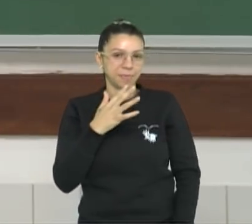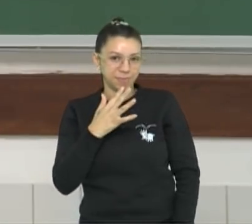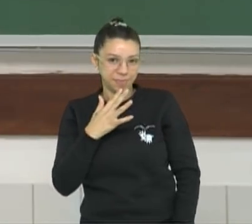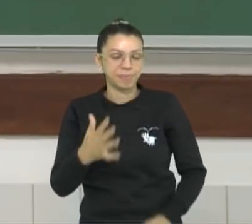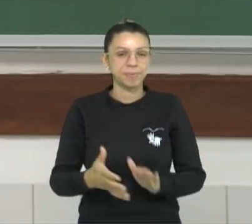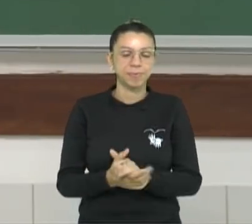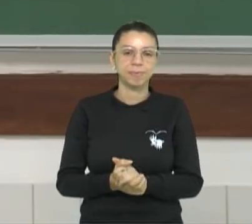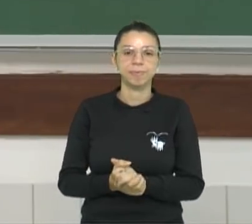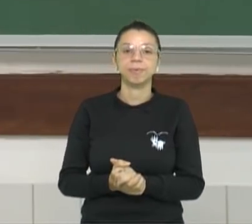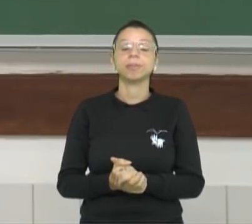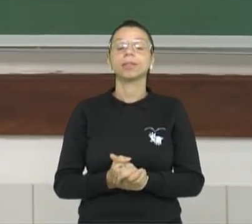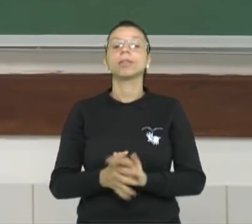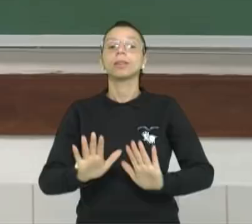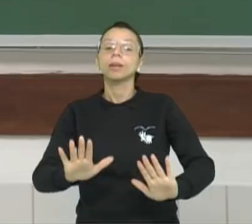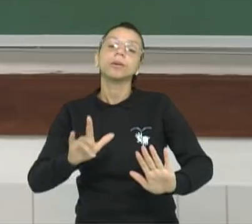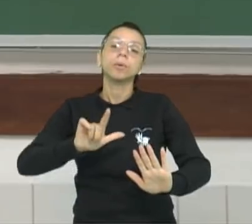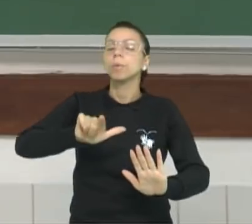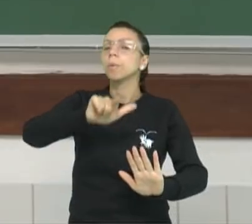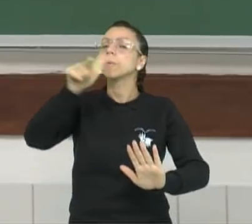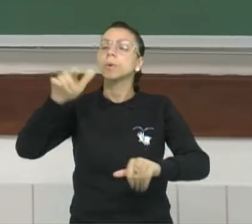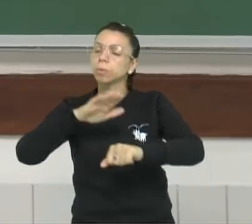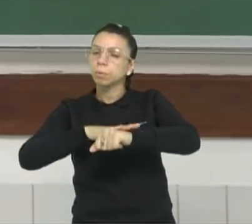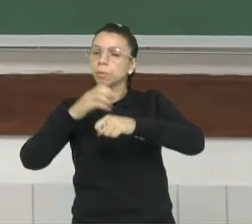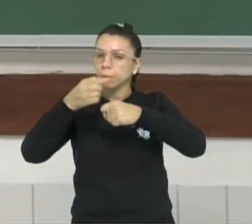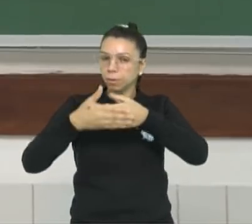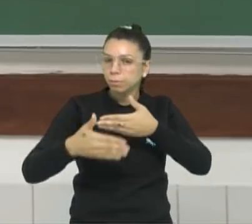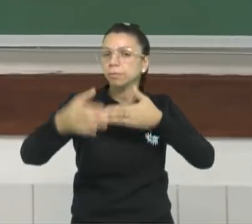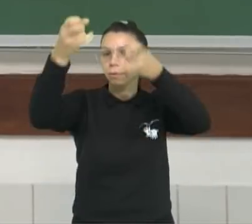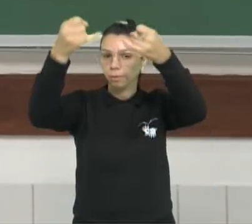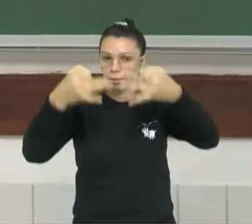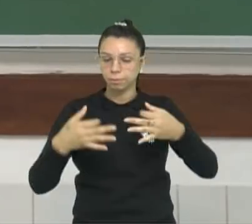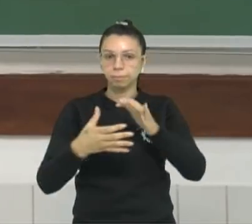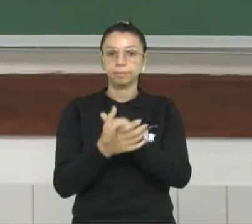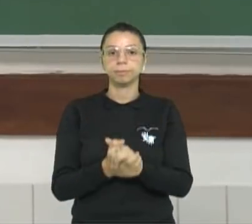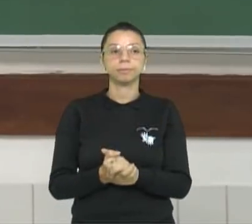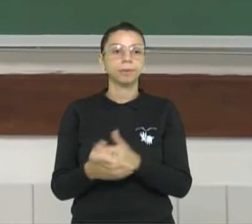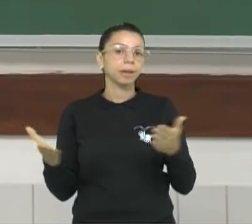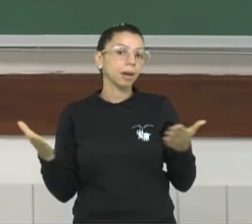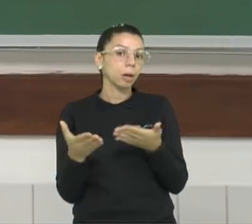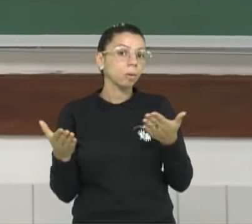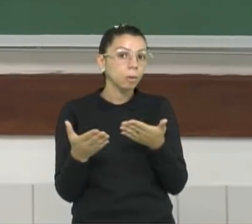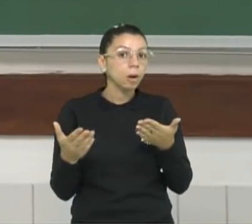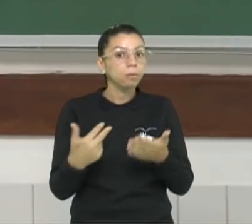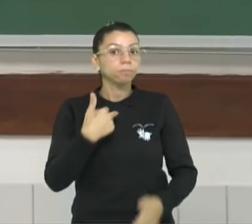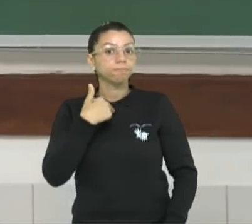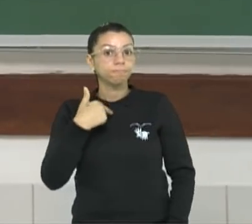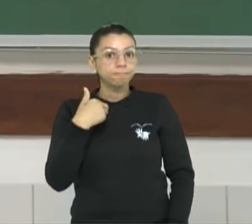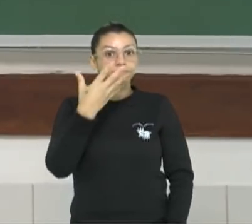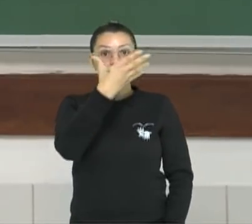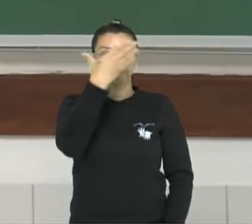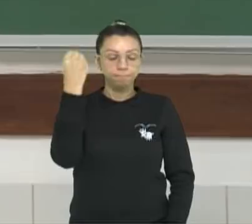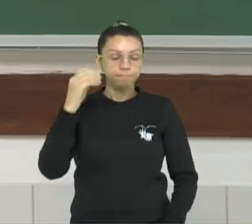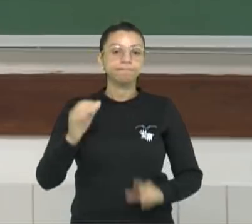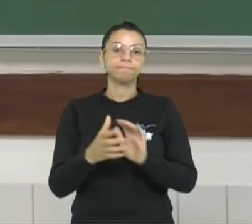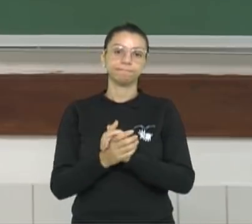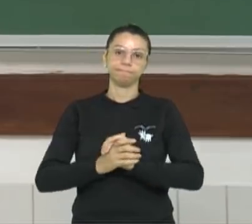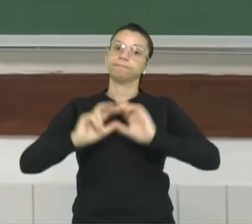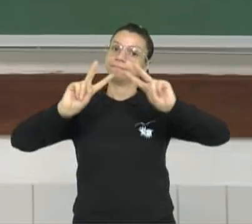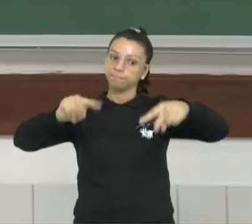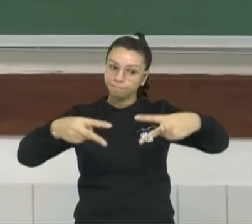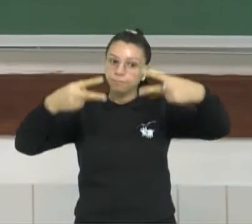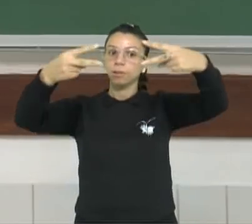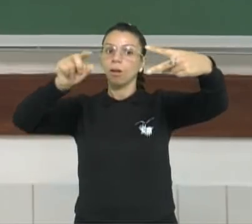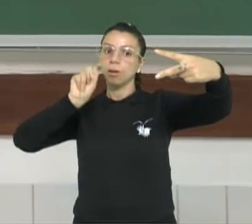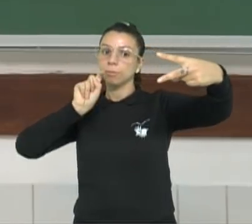você conhece, a gente vai falar em um outro momento sobre ele, então não perca. E agora, o que você não pode deixar de fazer? Clicar no link